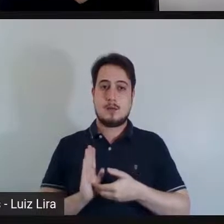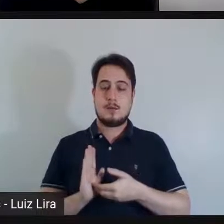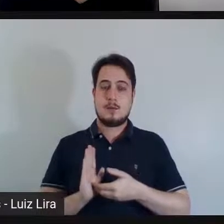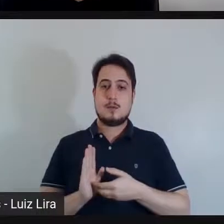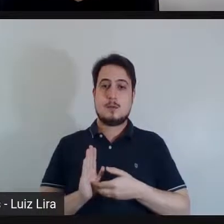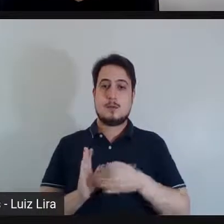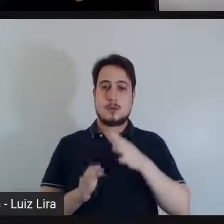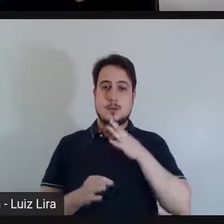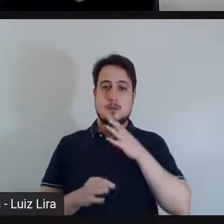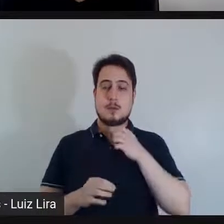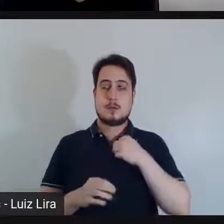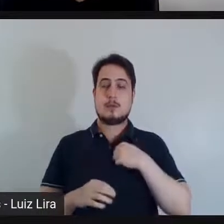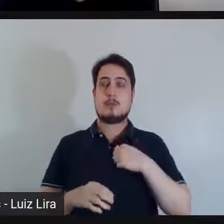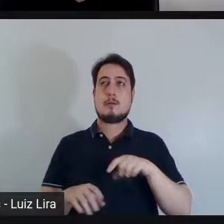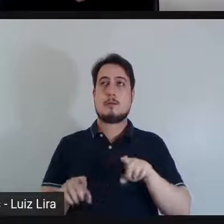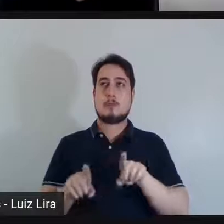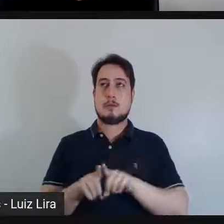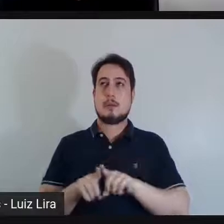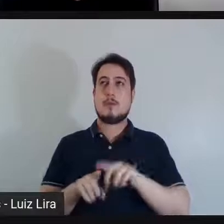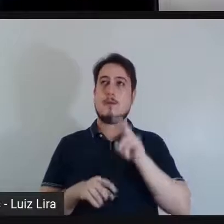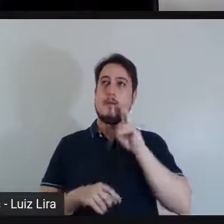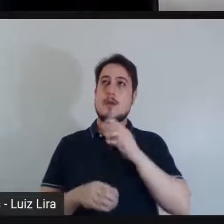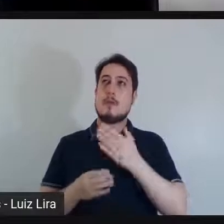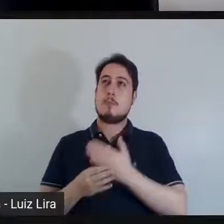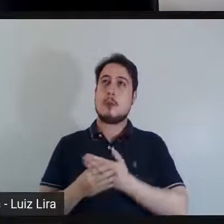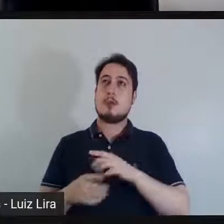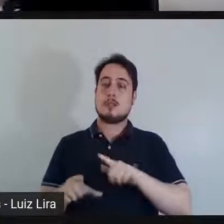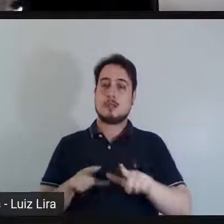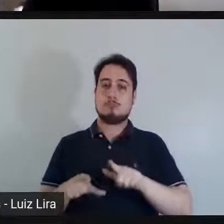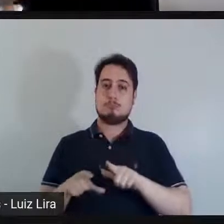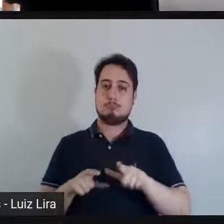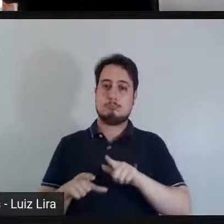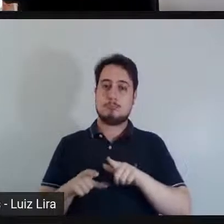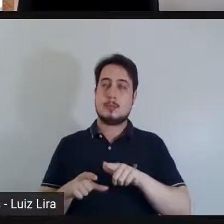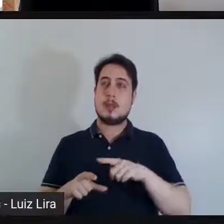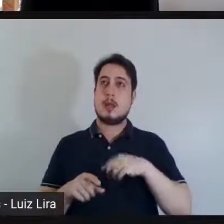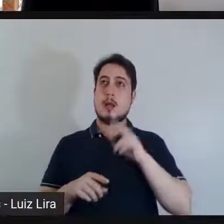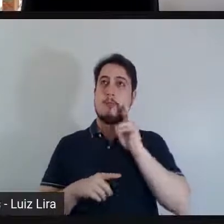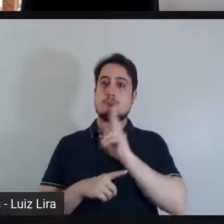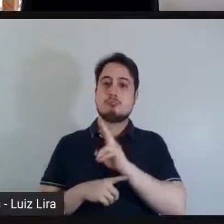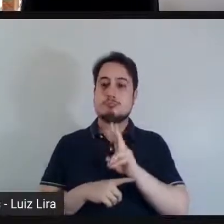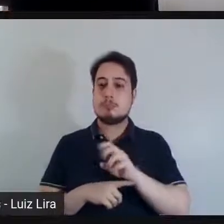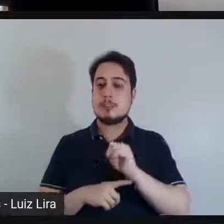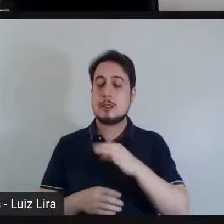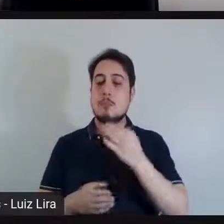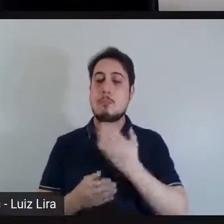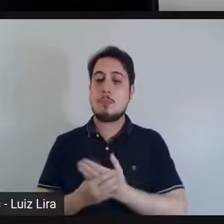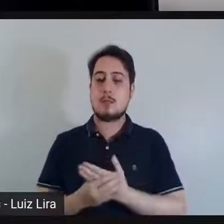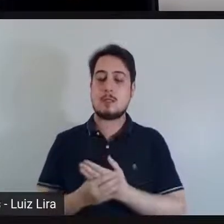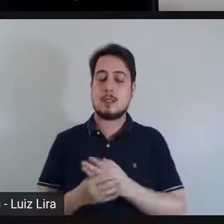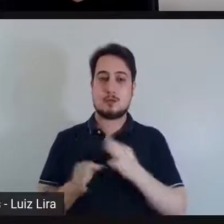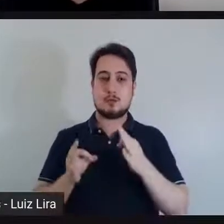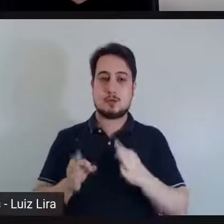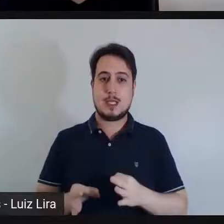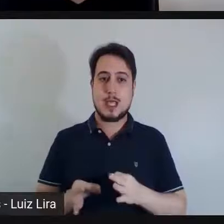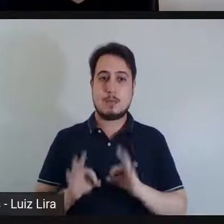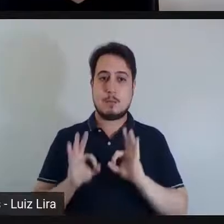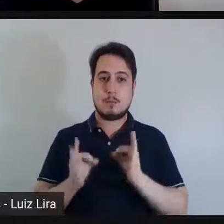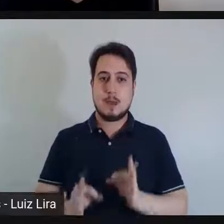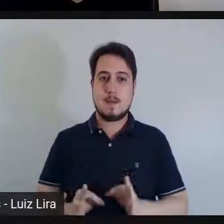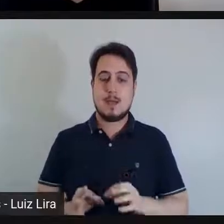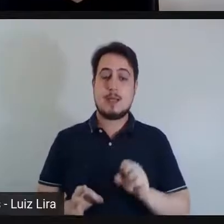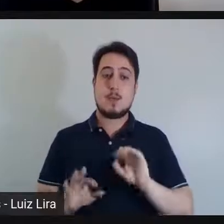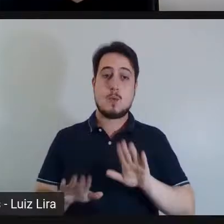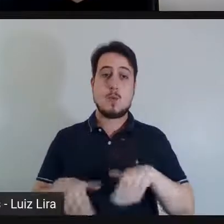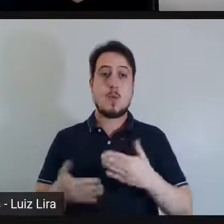tenho, nós estamos levantando aqui os processos de trabalho e procurando ver a missão e quais são aquelas atividades,